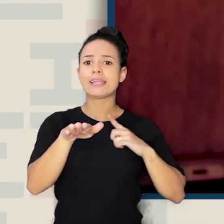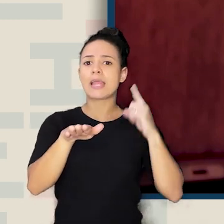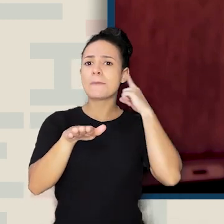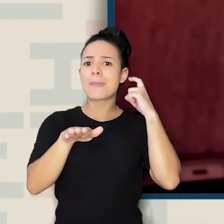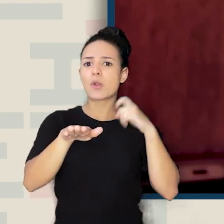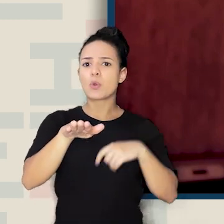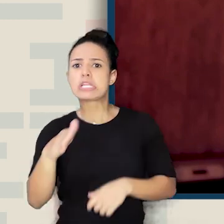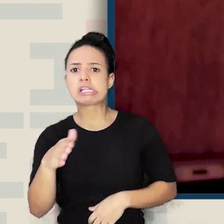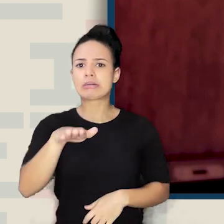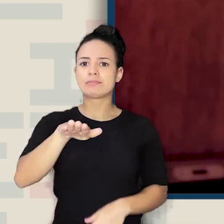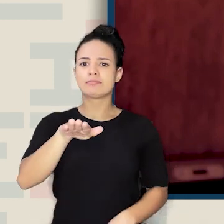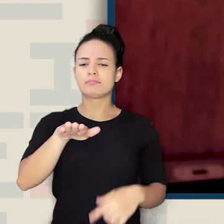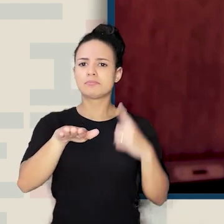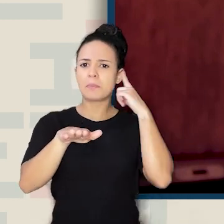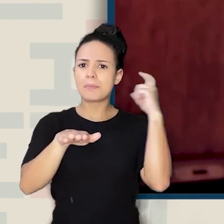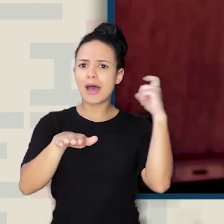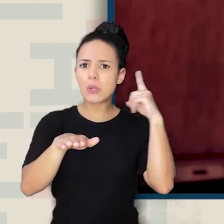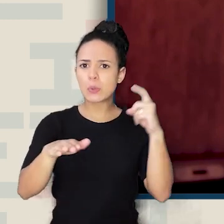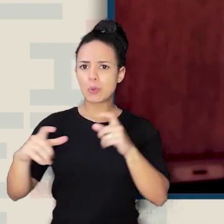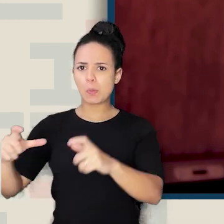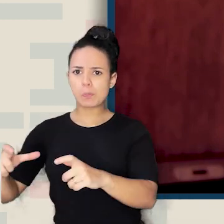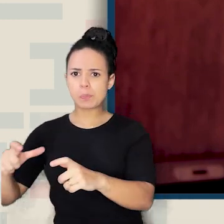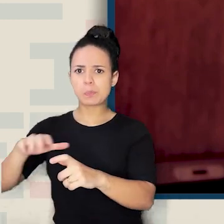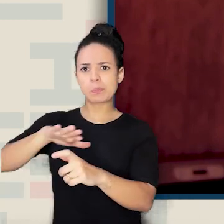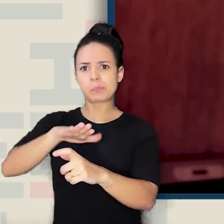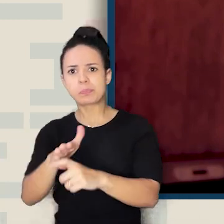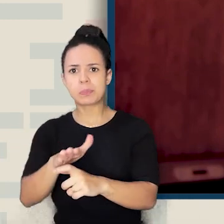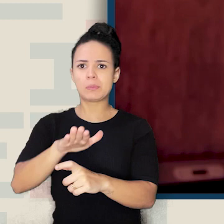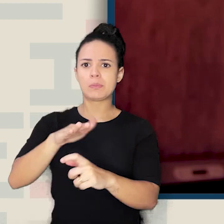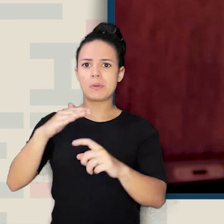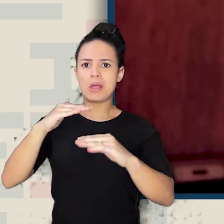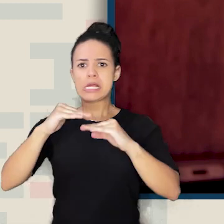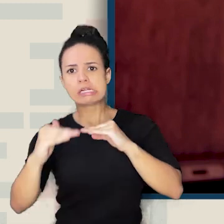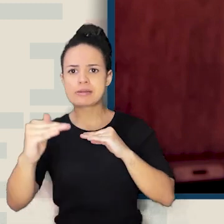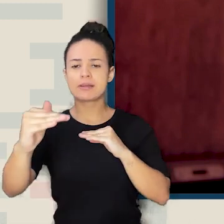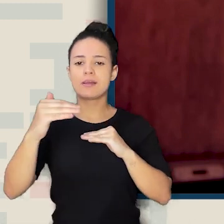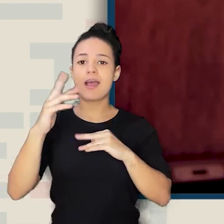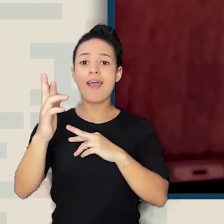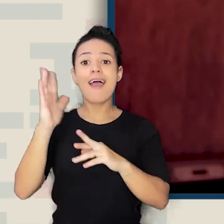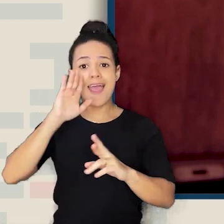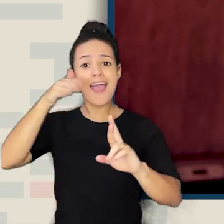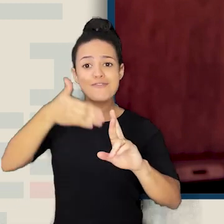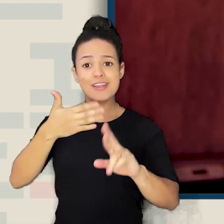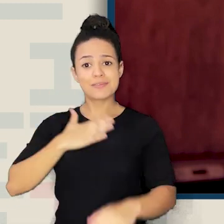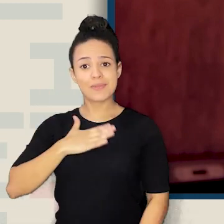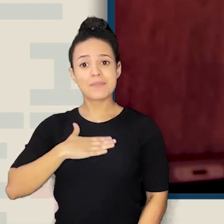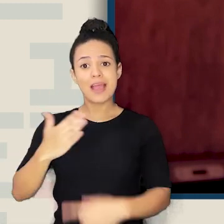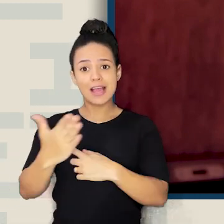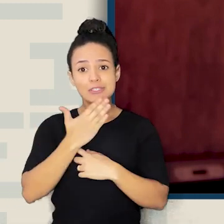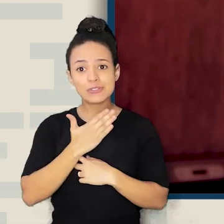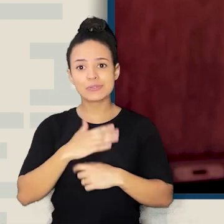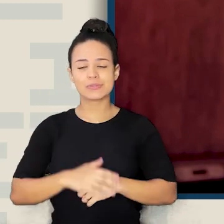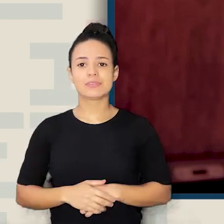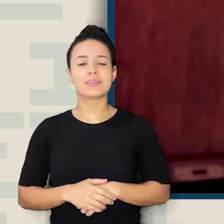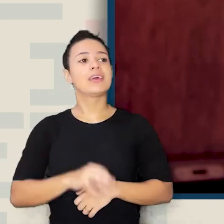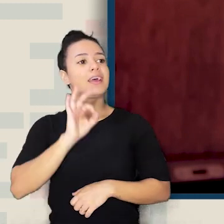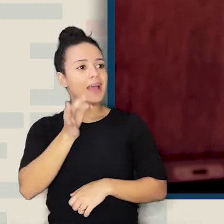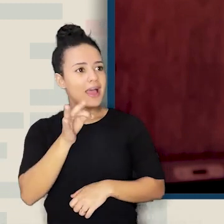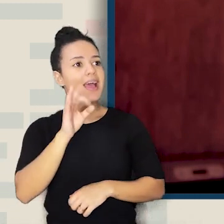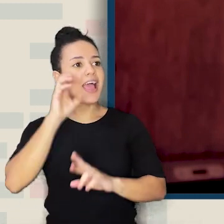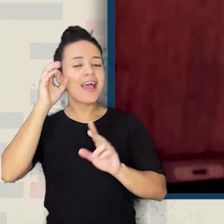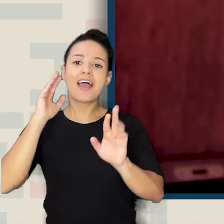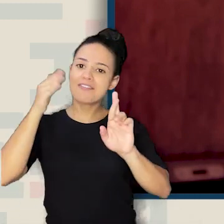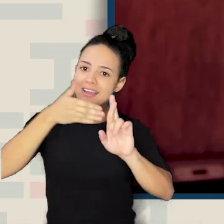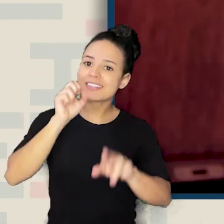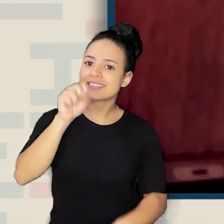por exemplo, pelo o ângulo da pista, aquilo ali me serve de referência. Já é uma referência auditiva. Já é uma referência. A gente